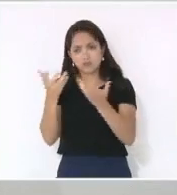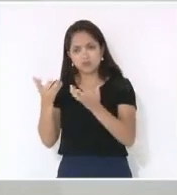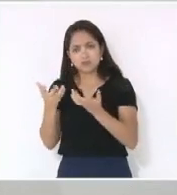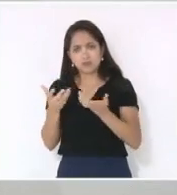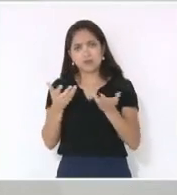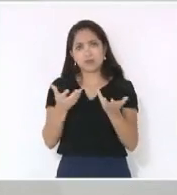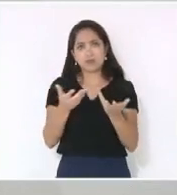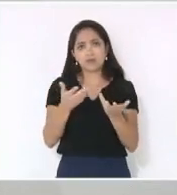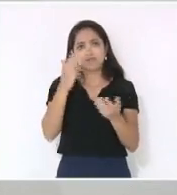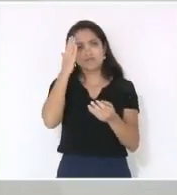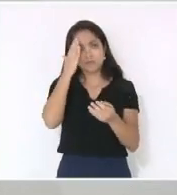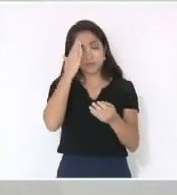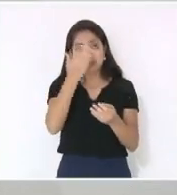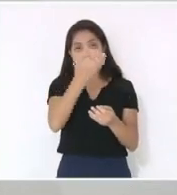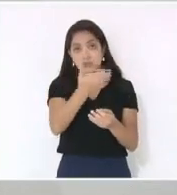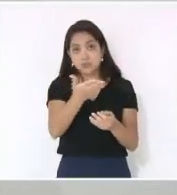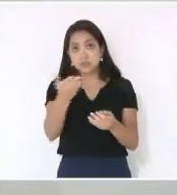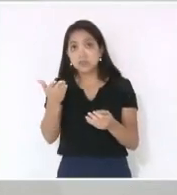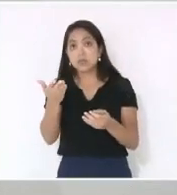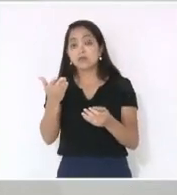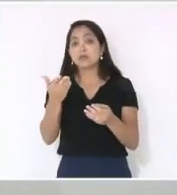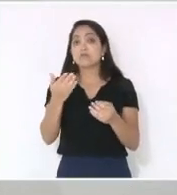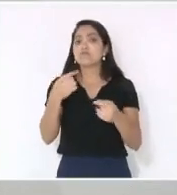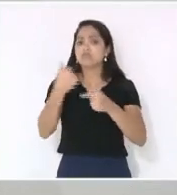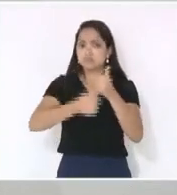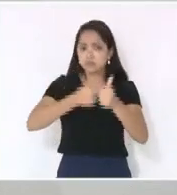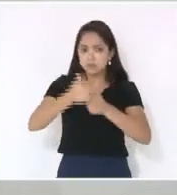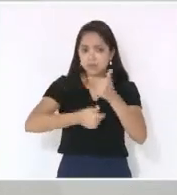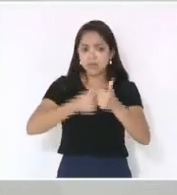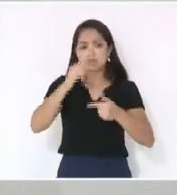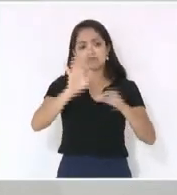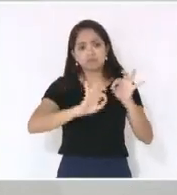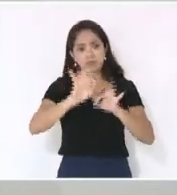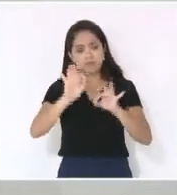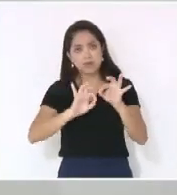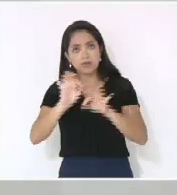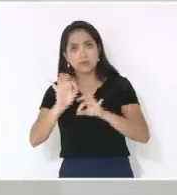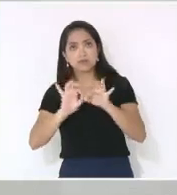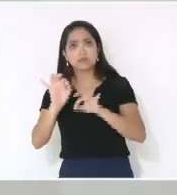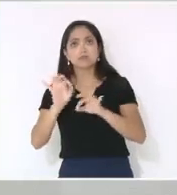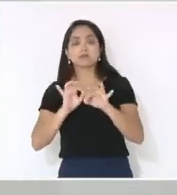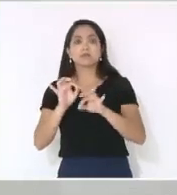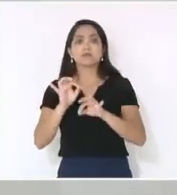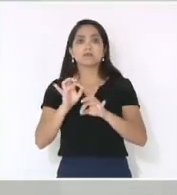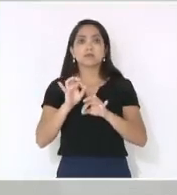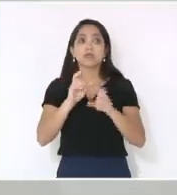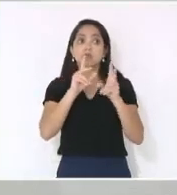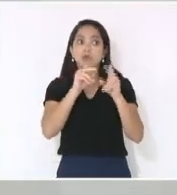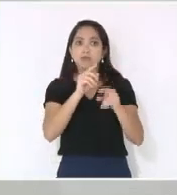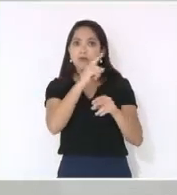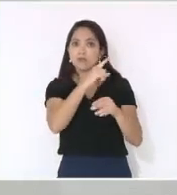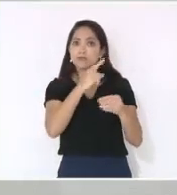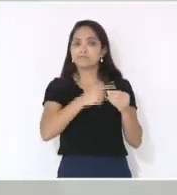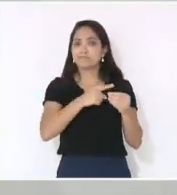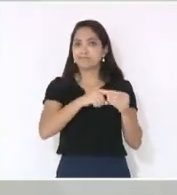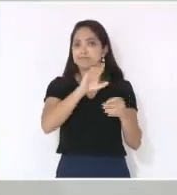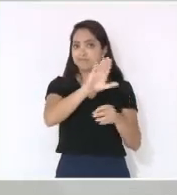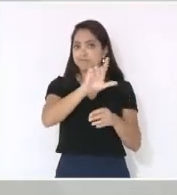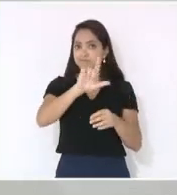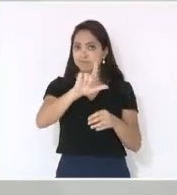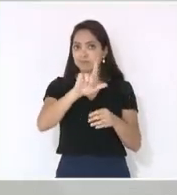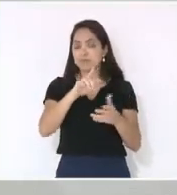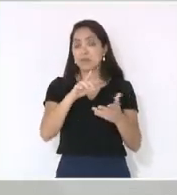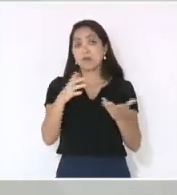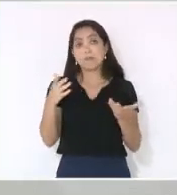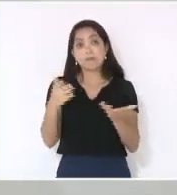senhor e o deputado Ismael estão também trabalhando essa ideia na cidade de Blumenau. Nós não podemos abrir mão,